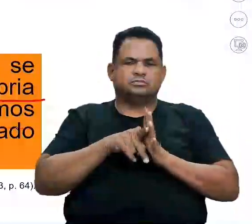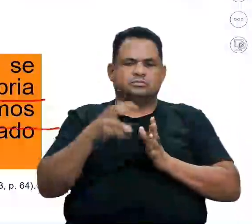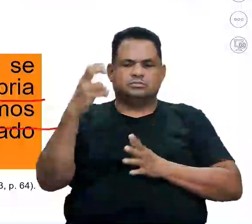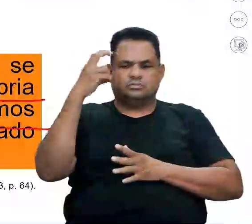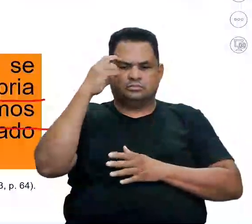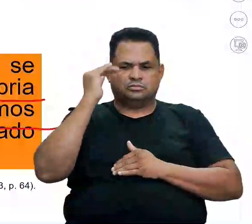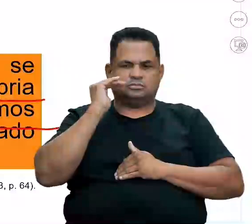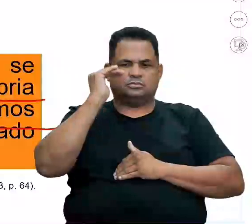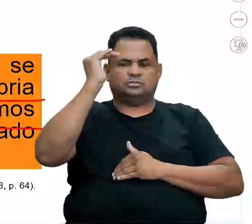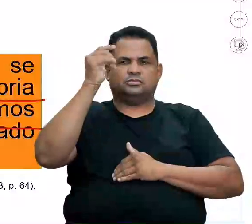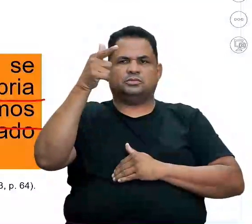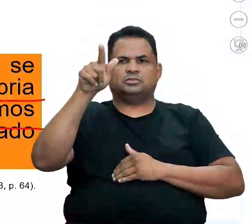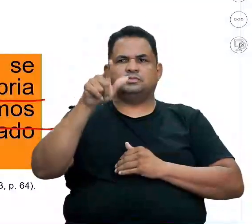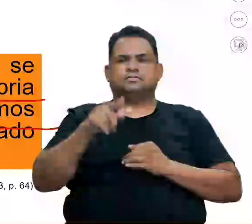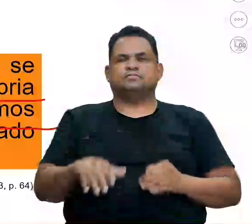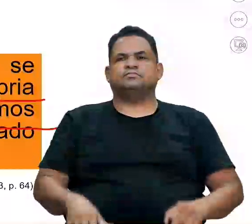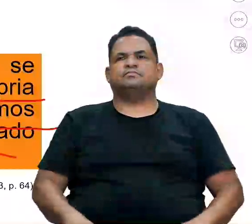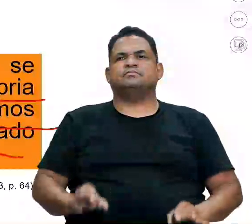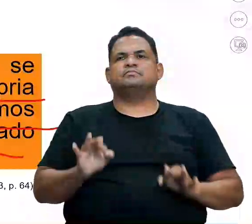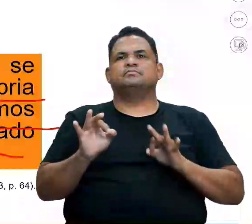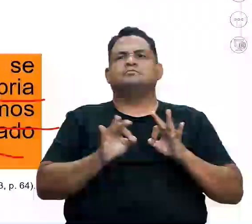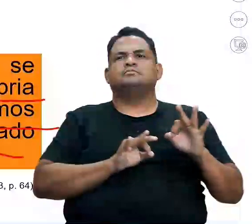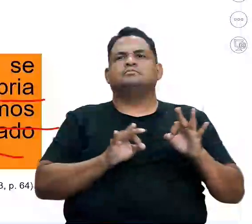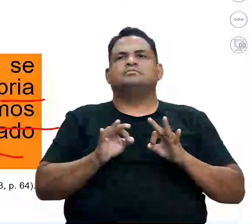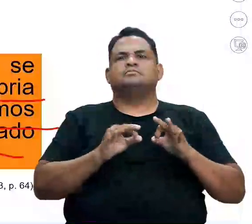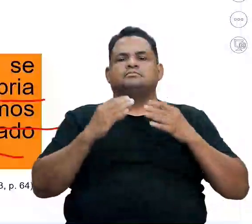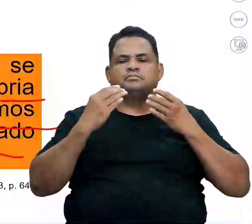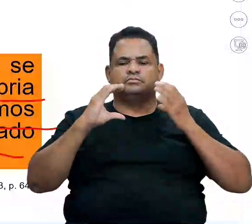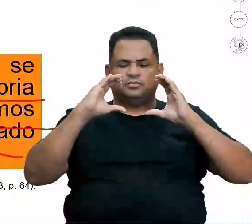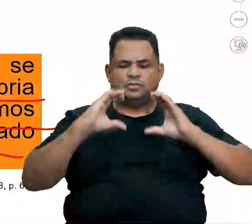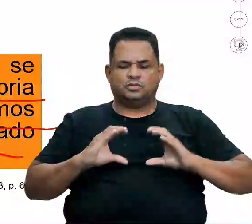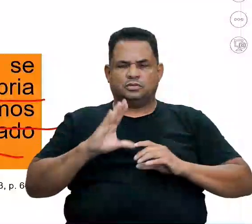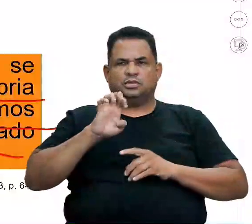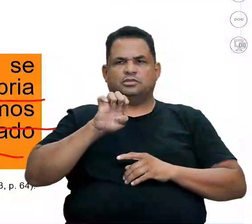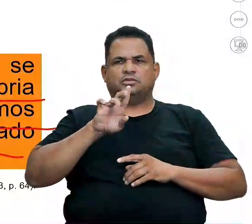superior às demais, estamos diante de um comportamento etnocêntrico. Então,